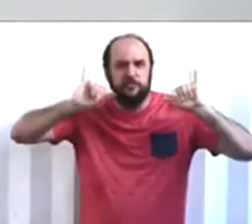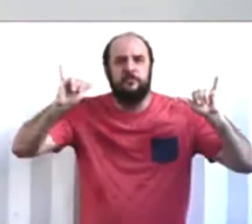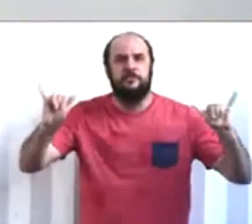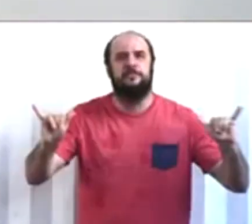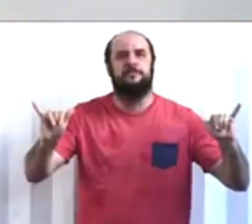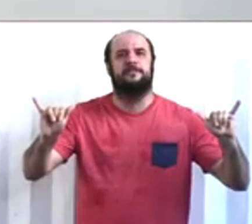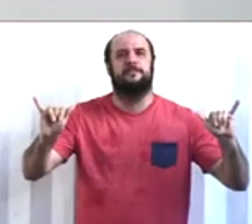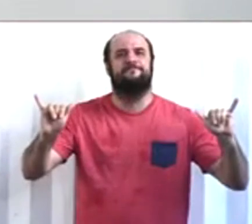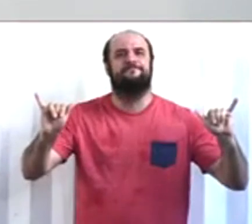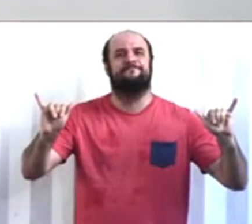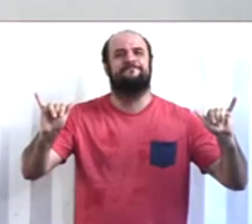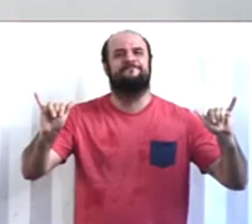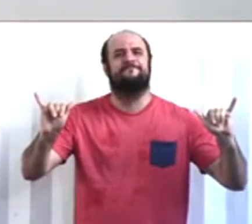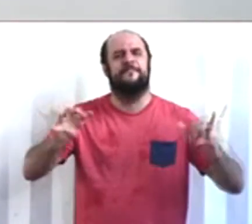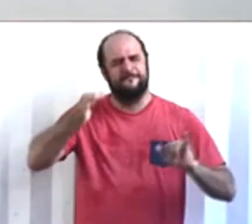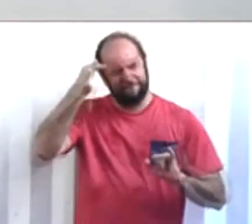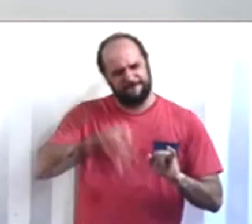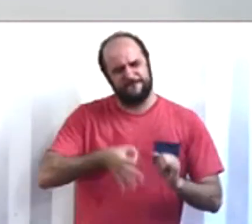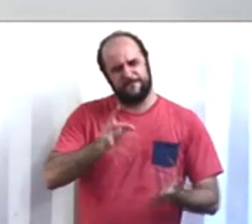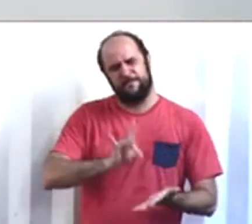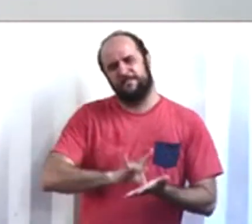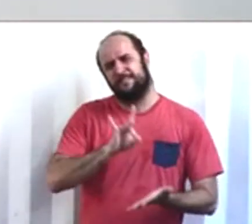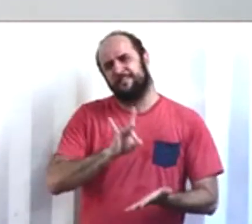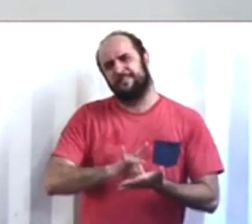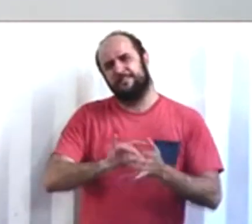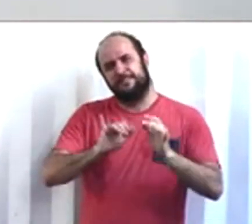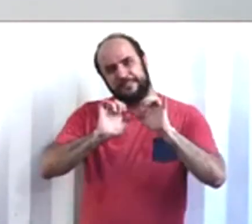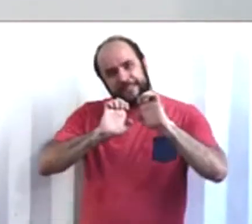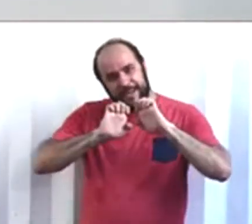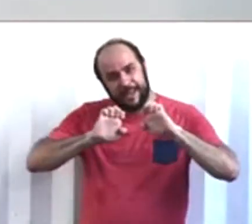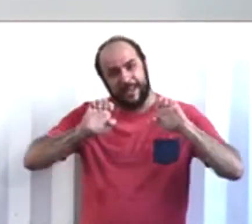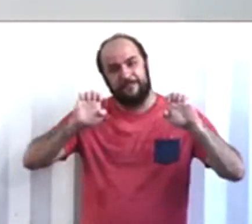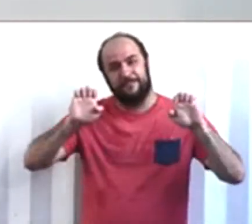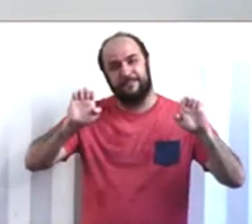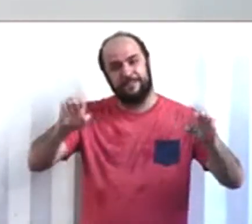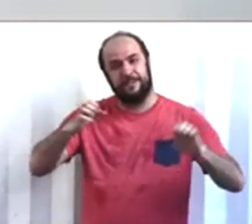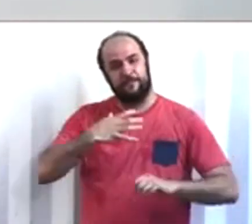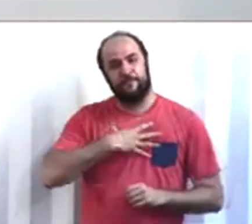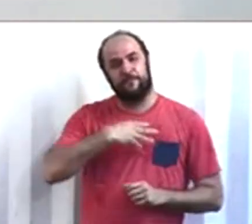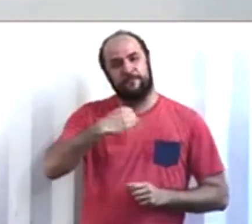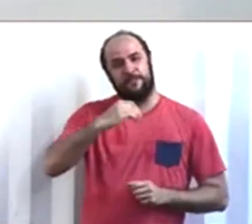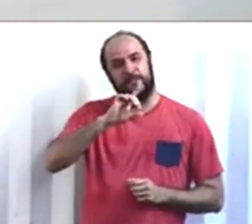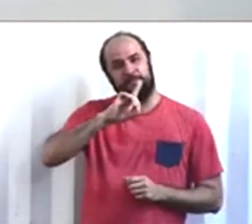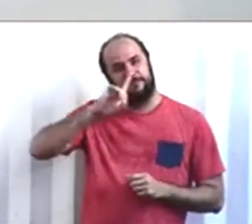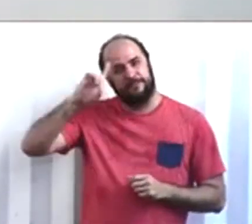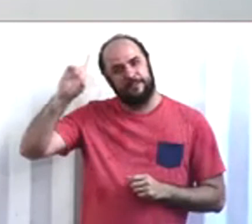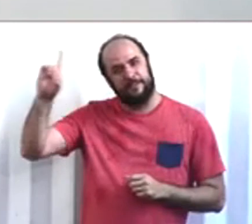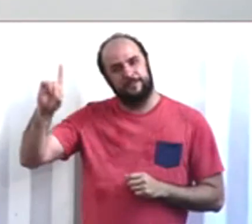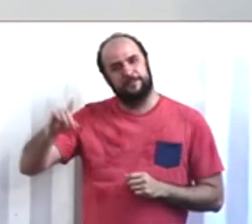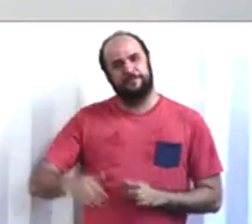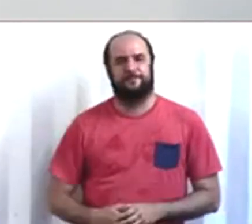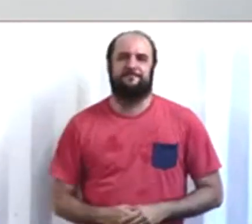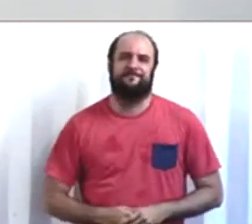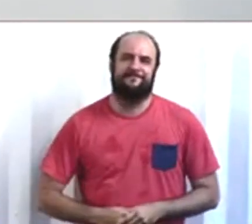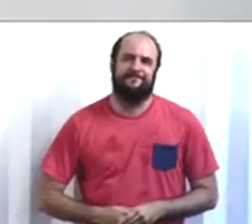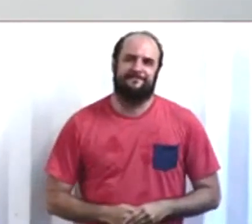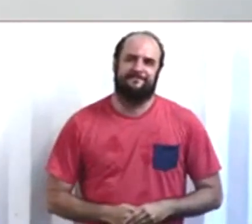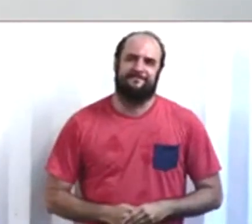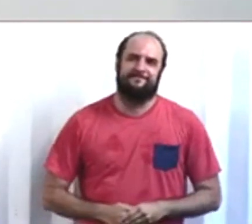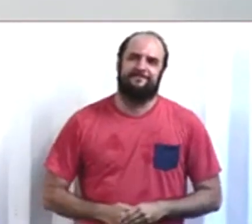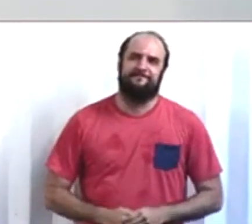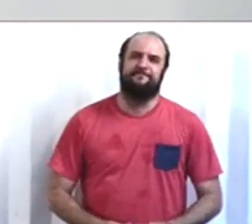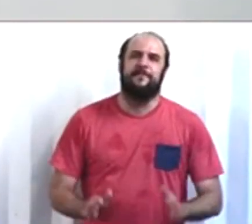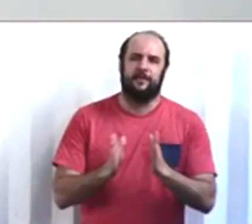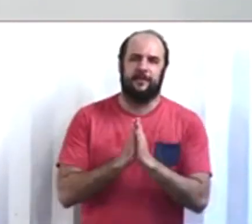talvez, seguramente seja, o Evangelho do Filho de Deus. Fechamos